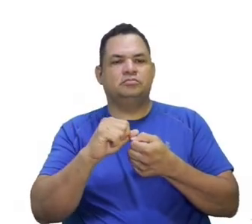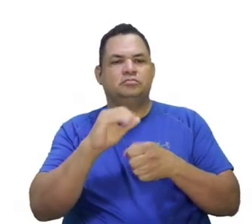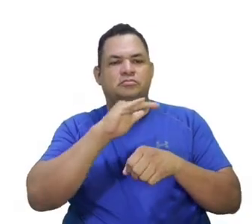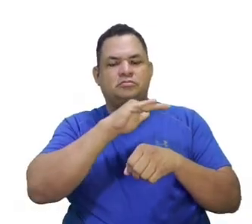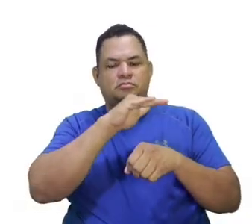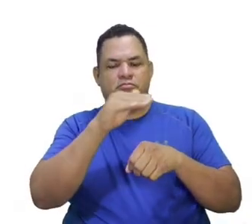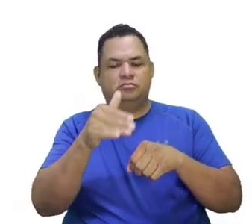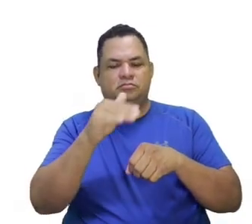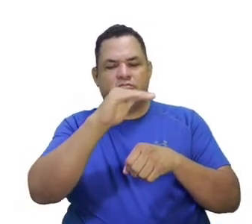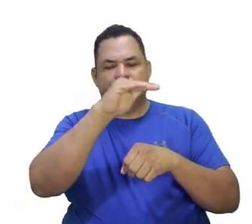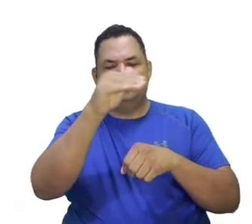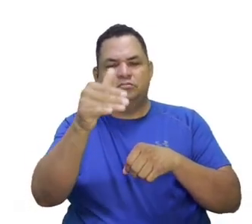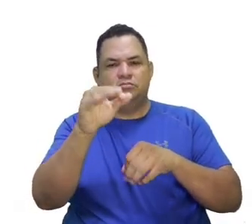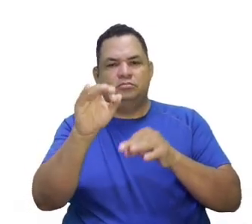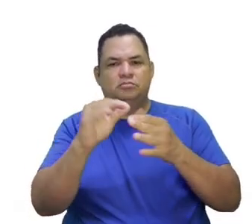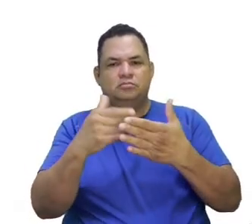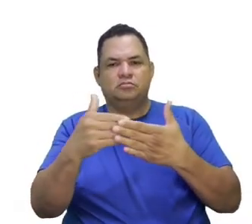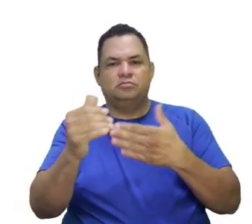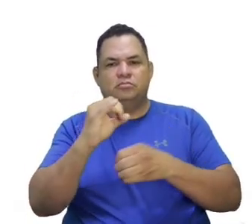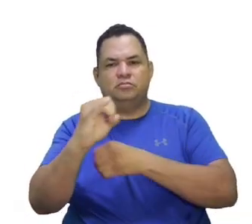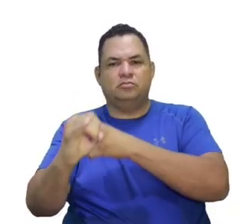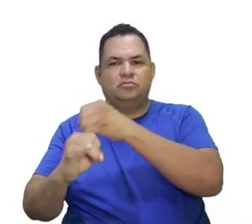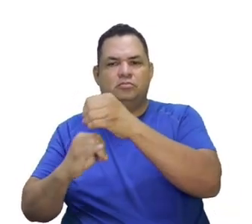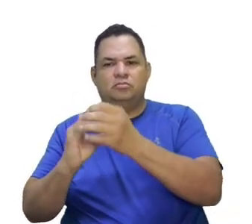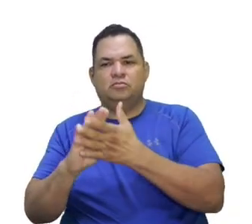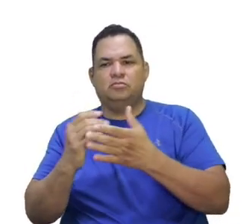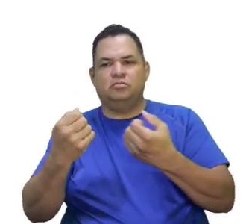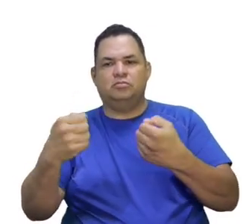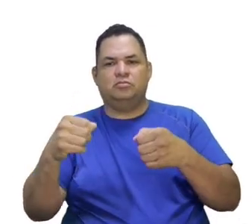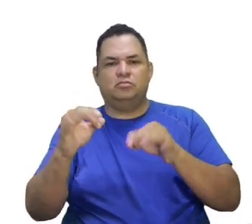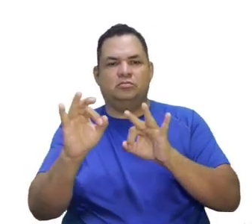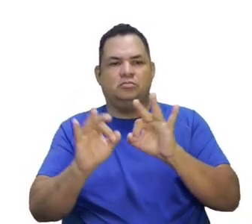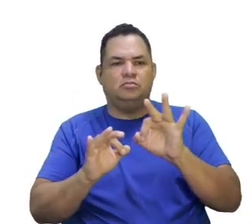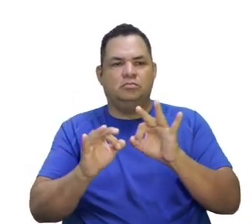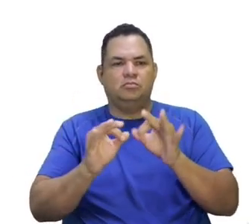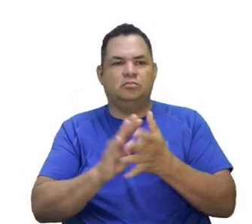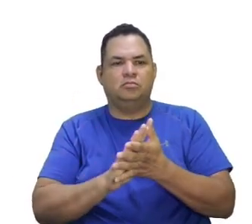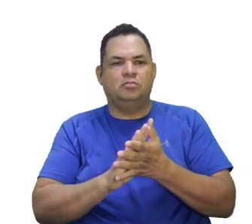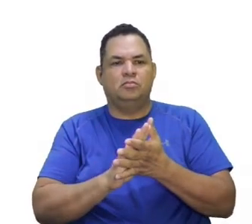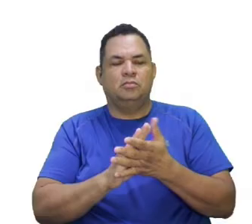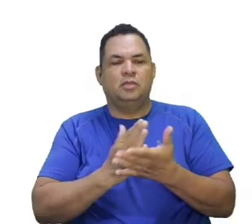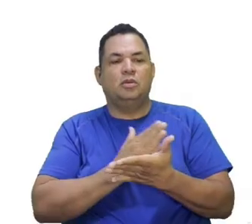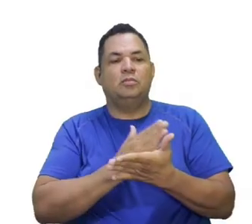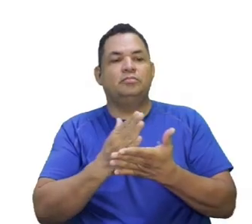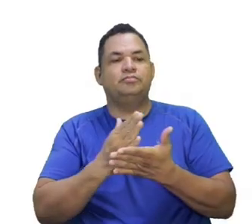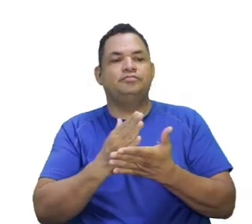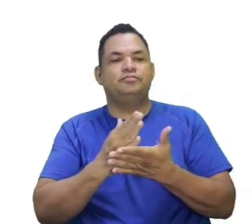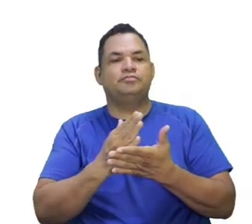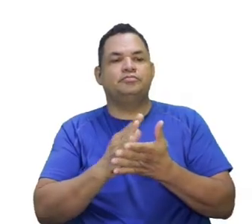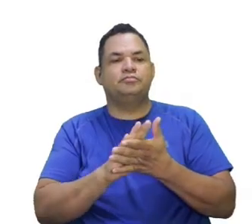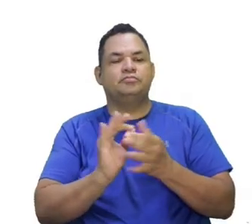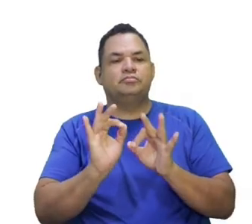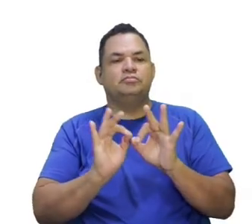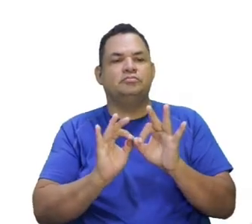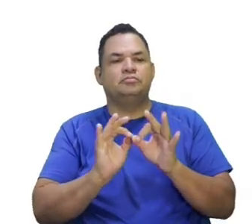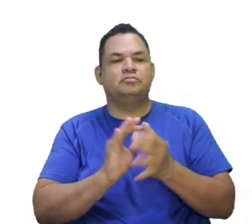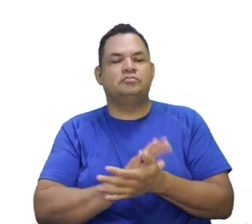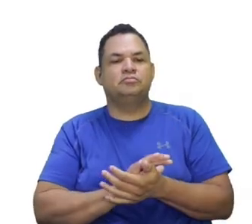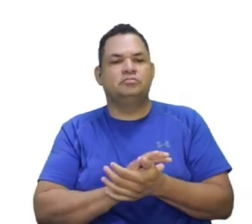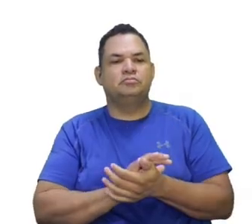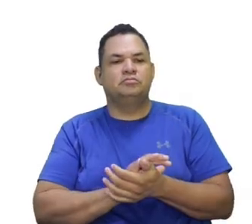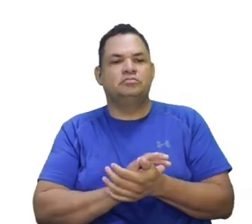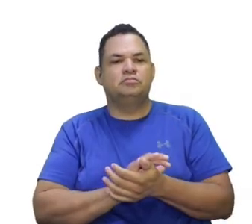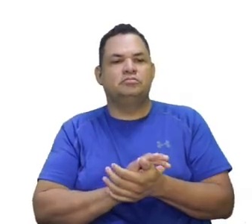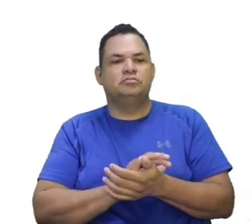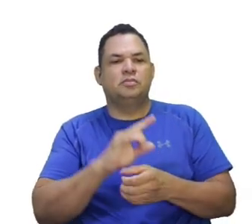eletrônica de qualquer íon, nós precisamos partir da distribuição